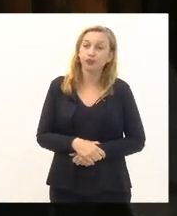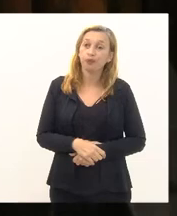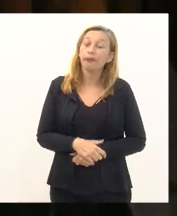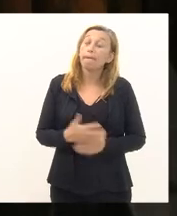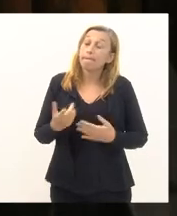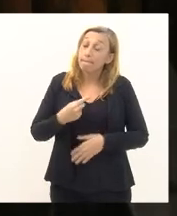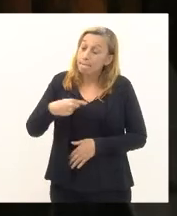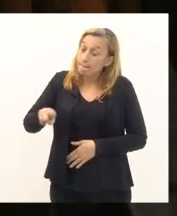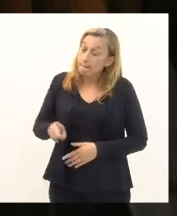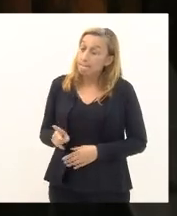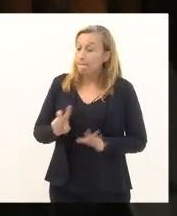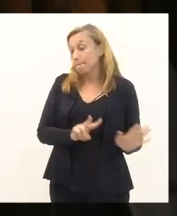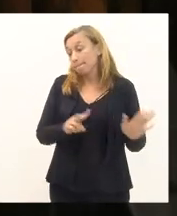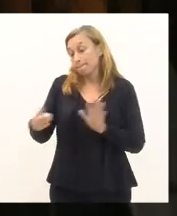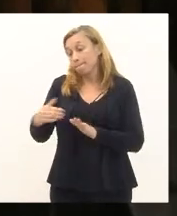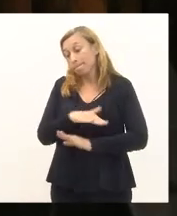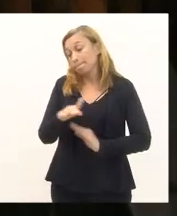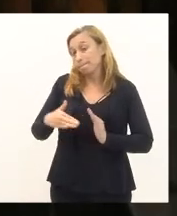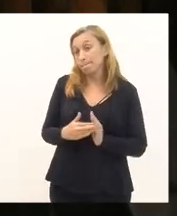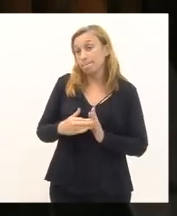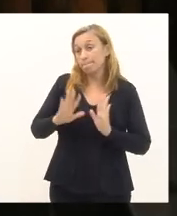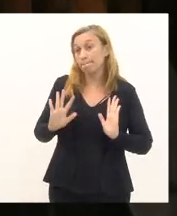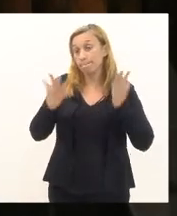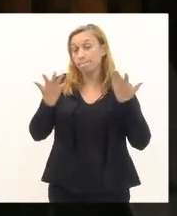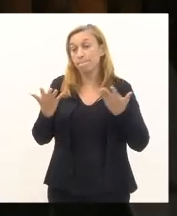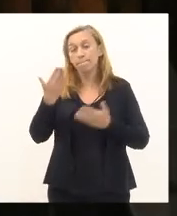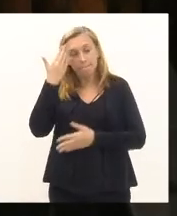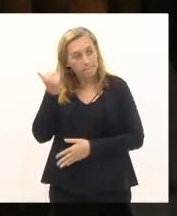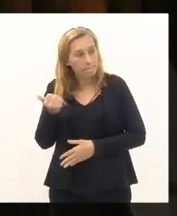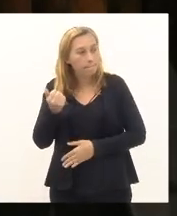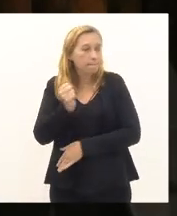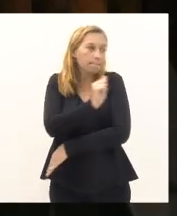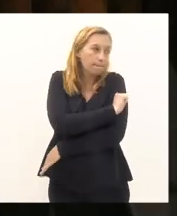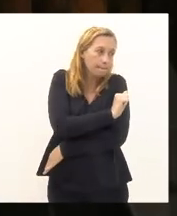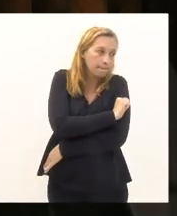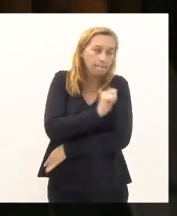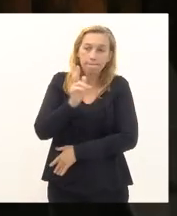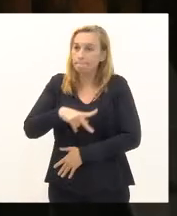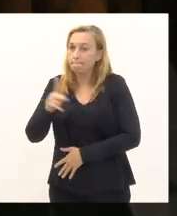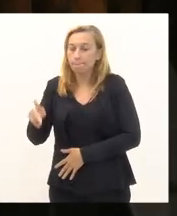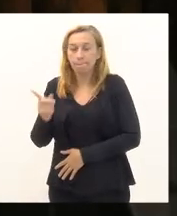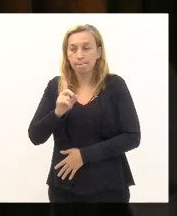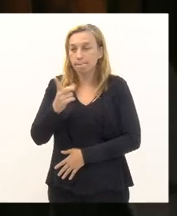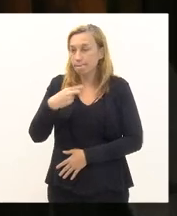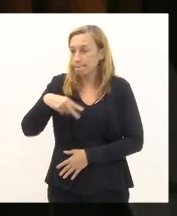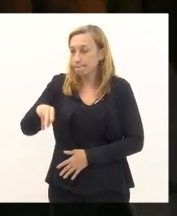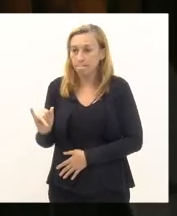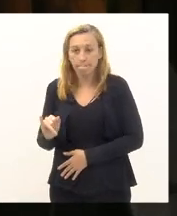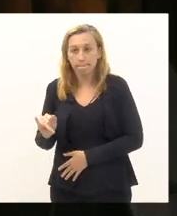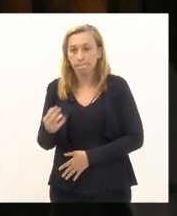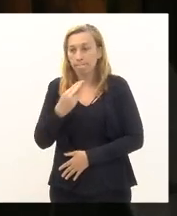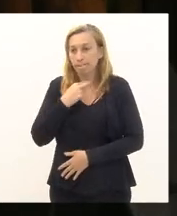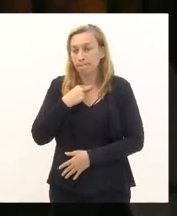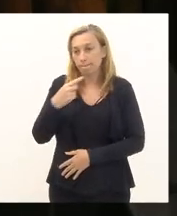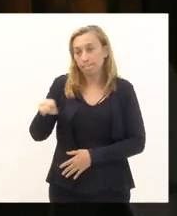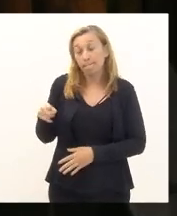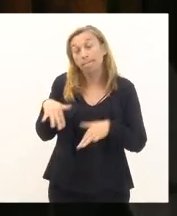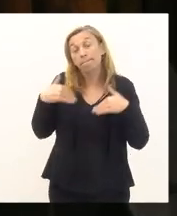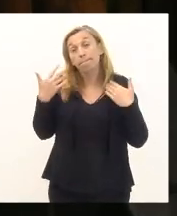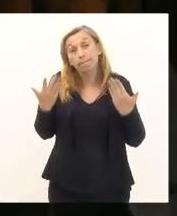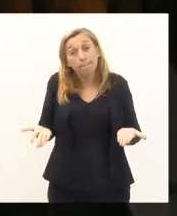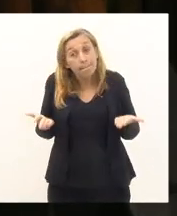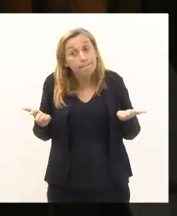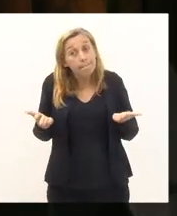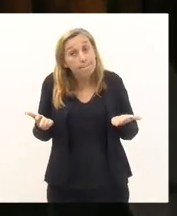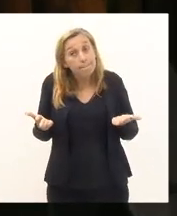para ir a semana inteira num evento que a gente sabe que nem os alunos, muito menos os professores, vão poder ir a semana inteira. Então, fica